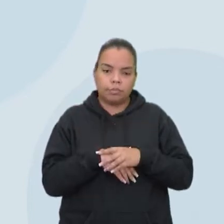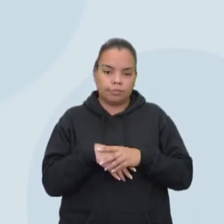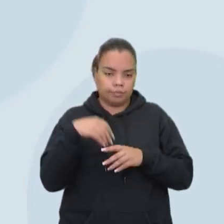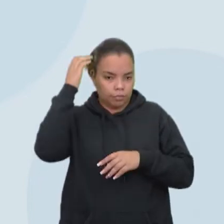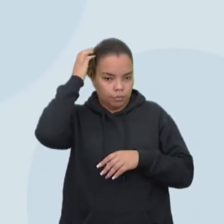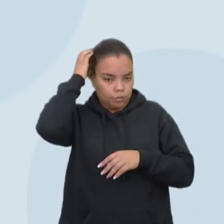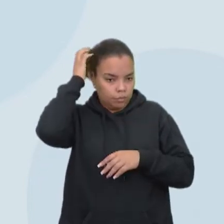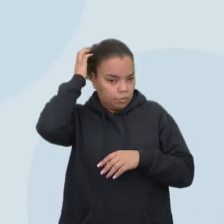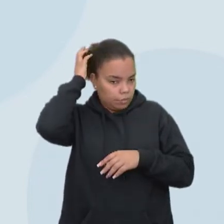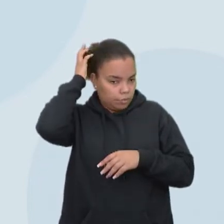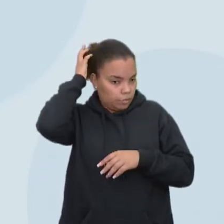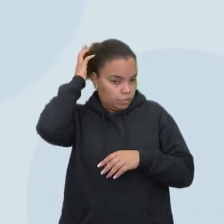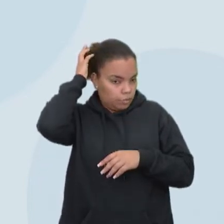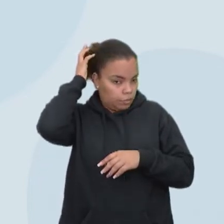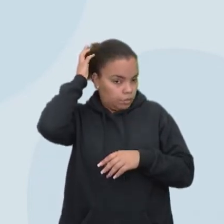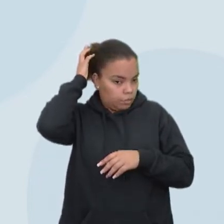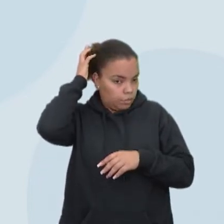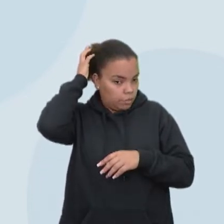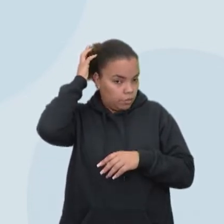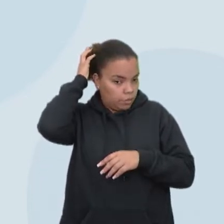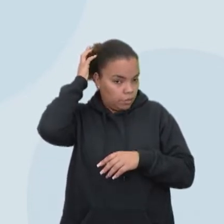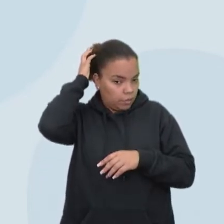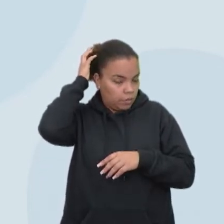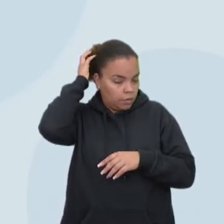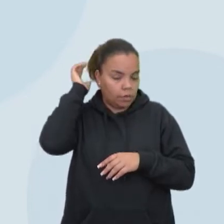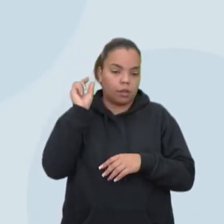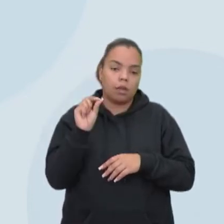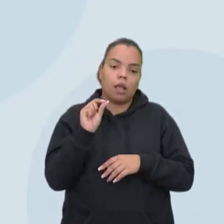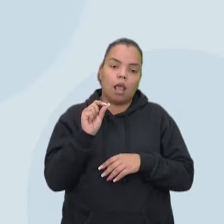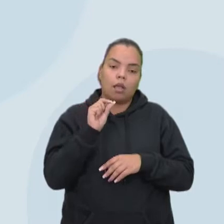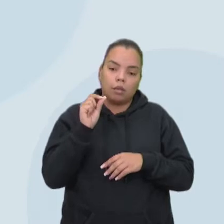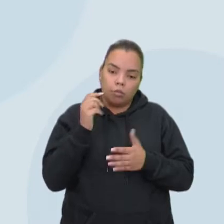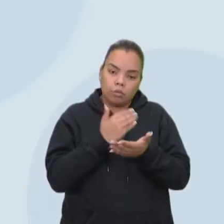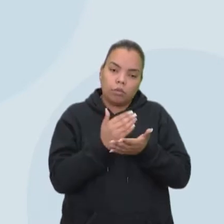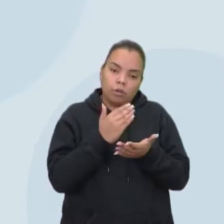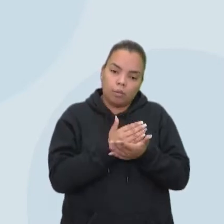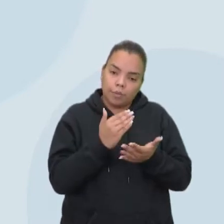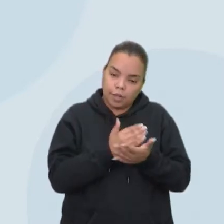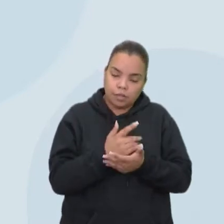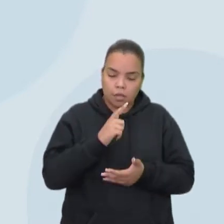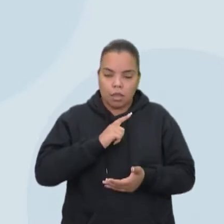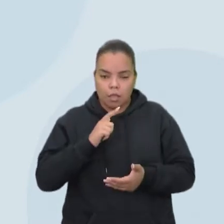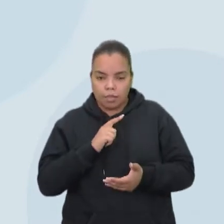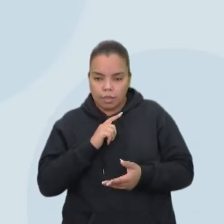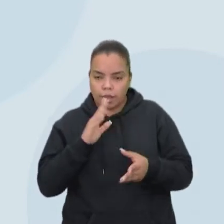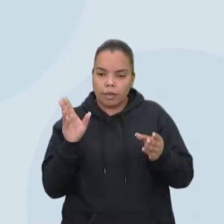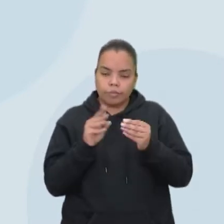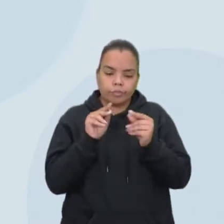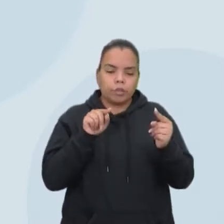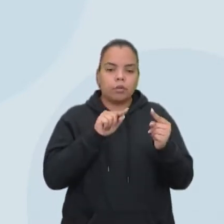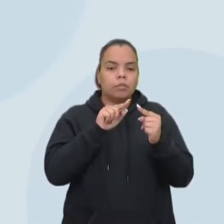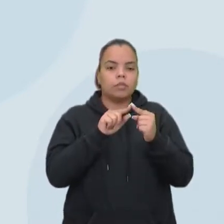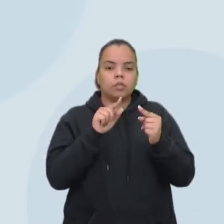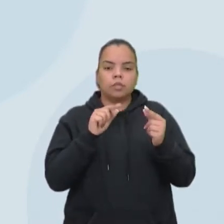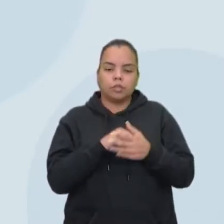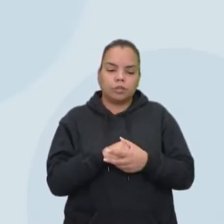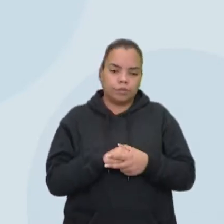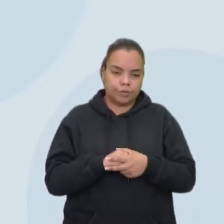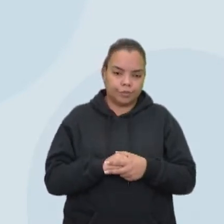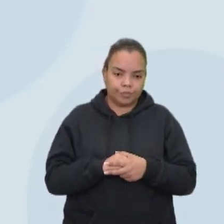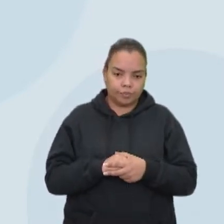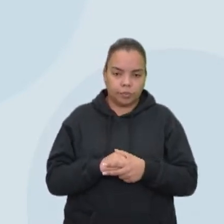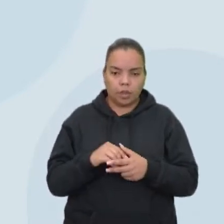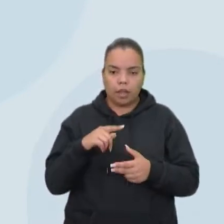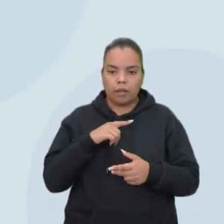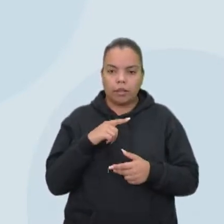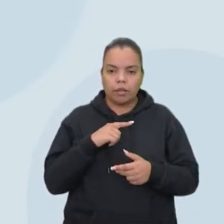tem uma tradução, por exemplo, de casa, é a página inicial, é onde vai introduzir ali o objetivo do blog. E tem também ali do